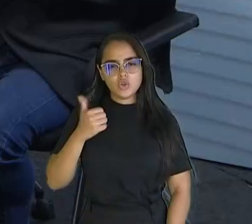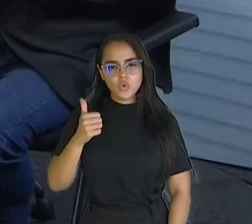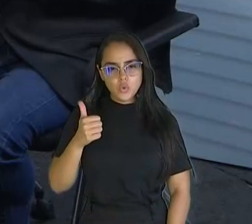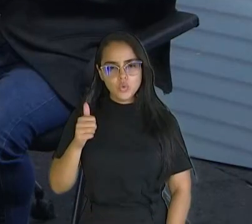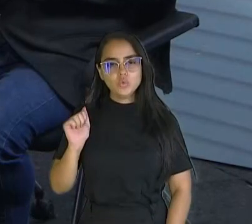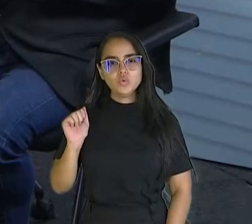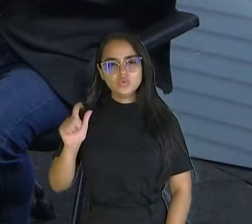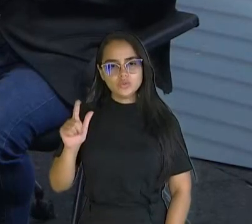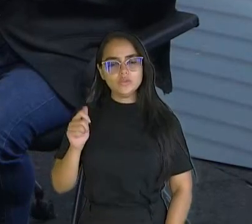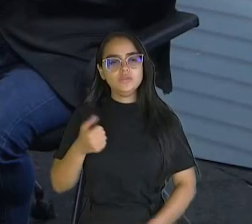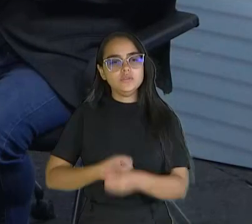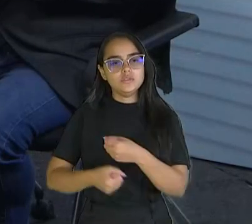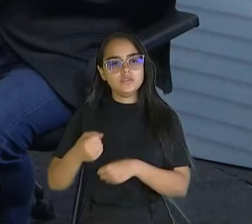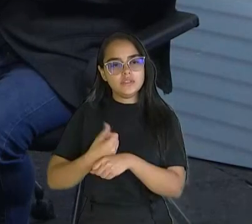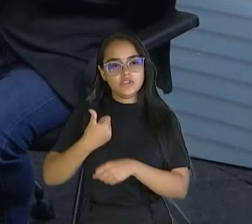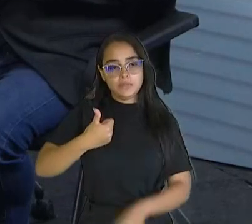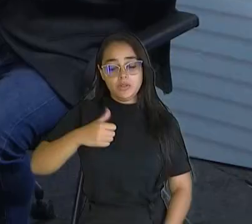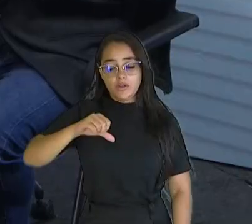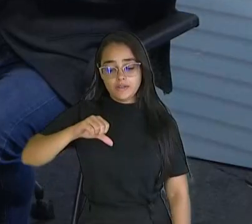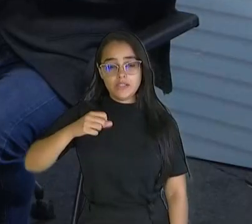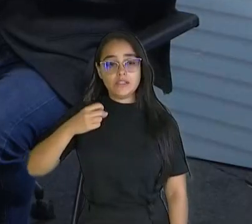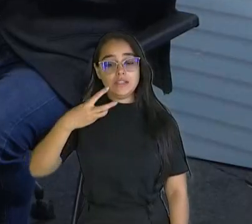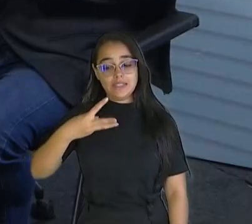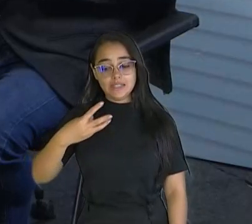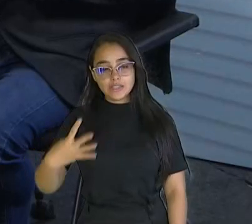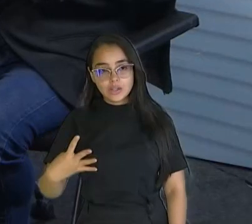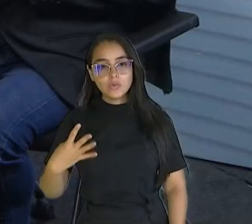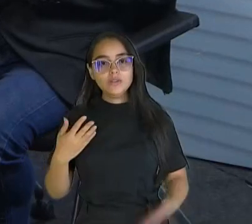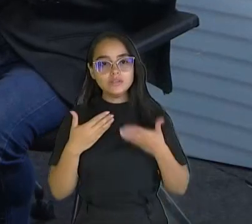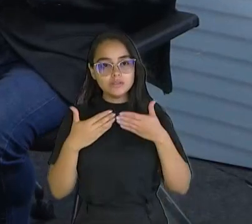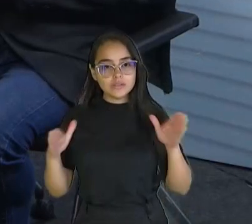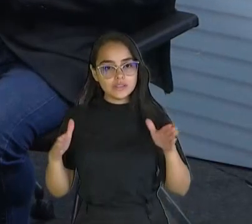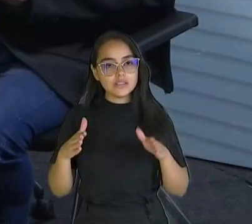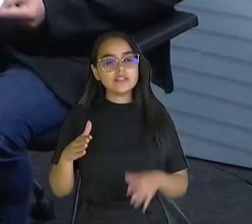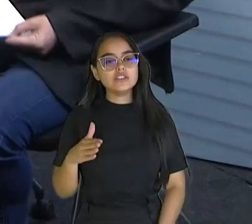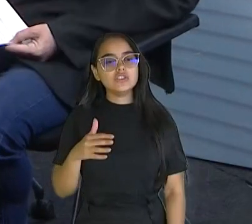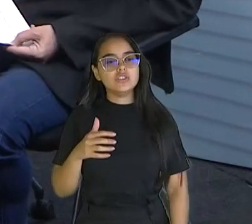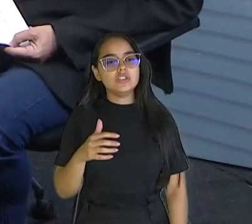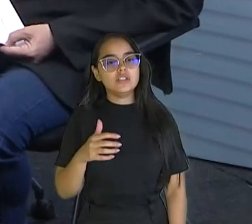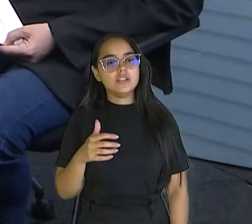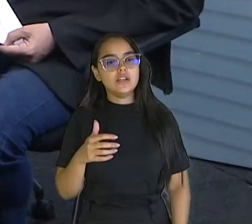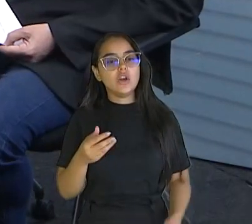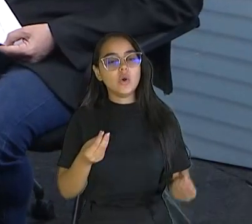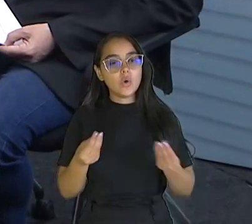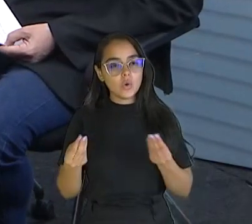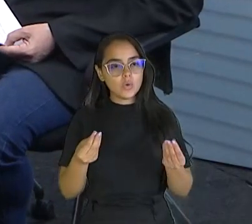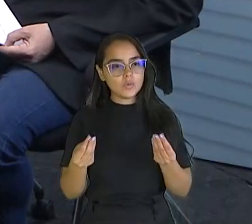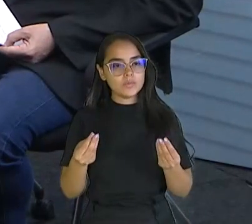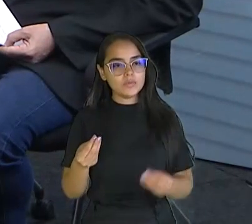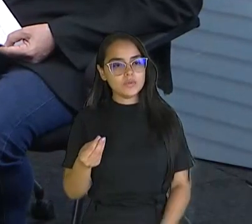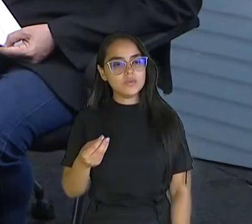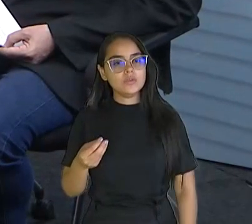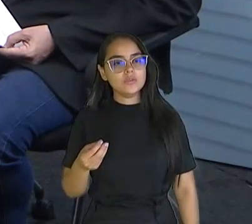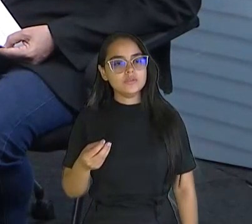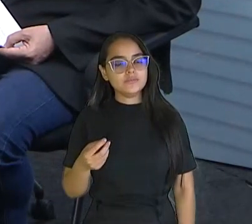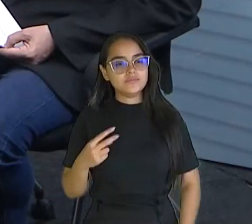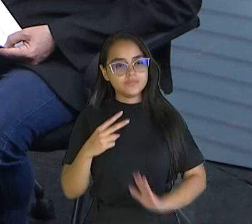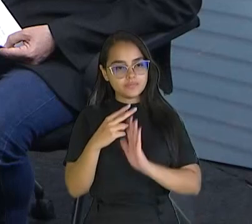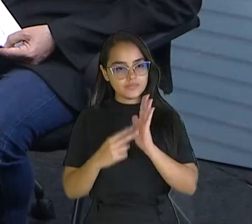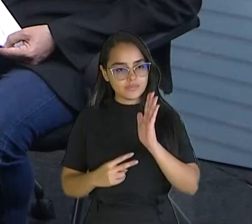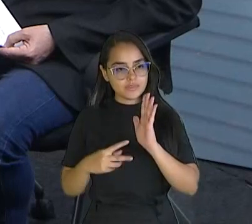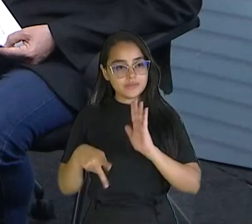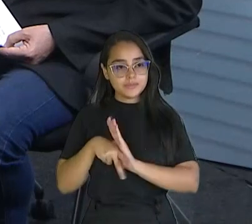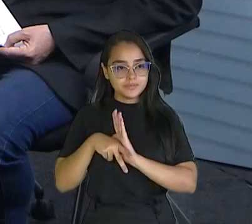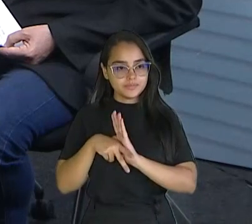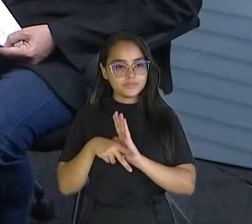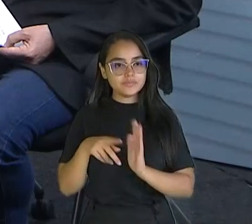de agosto de 1934. E só foi inaugurada em 11 de agosto de 52. Como é que é isso aqui? Então, até a gente estava lendo no livro da Fonsina,